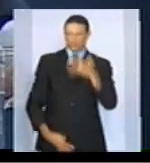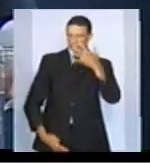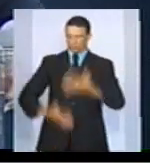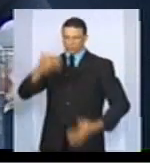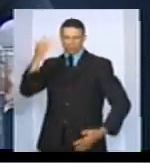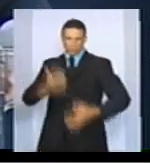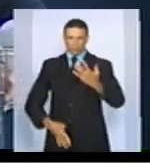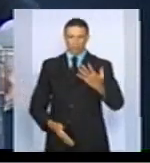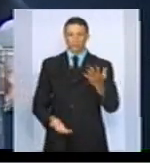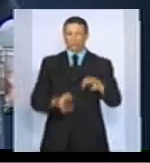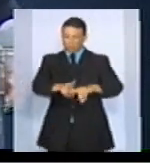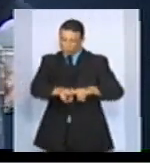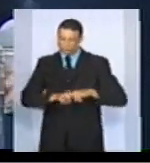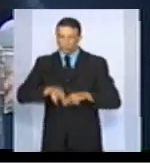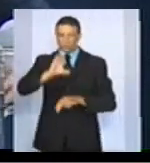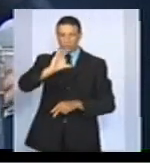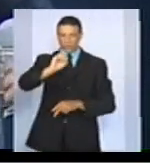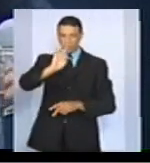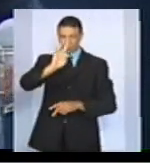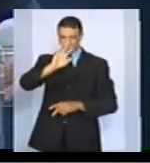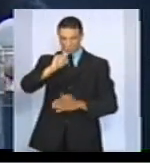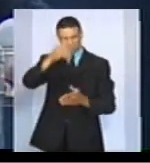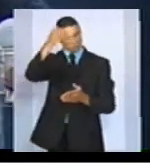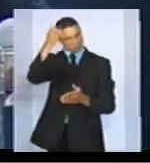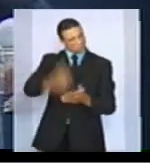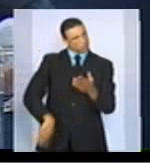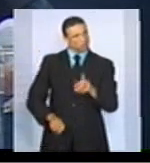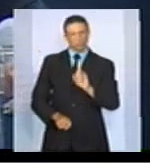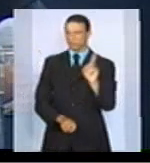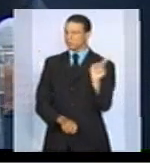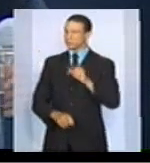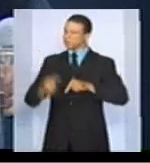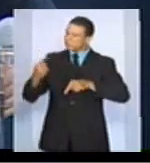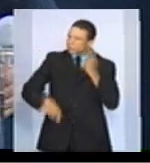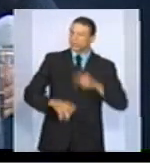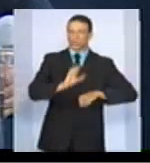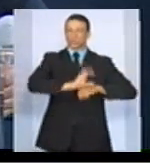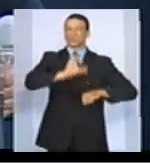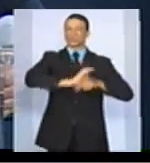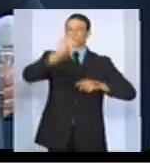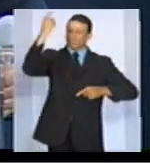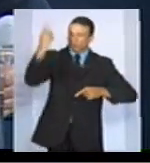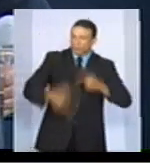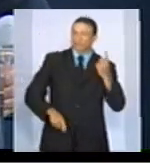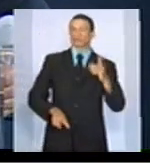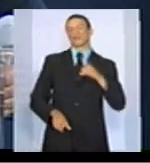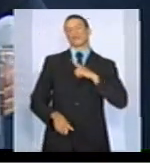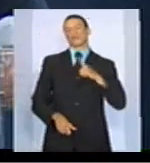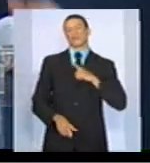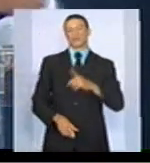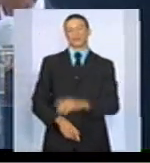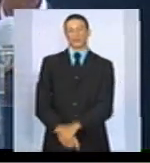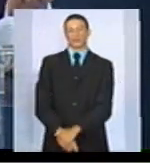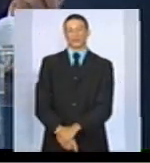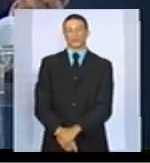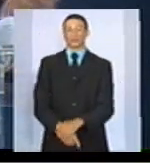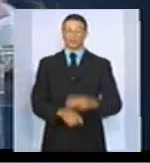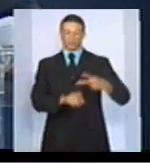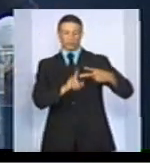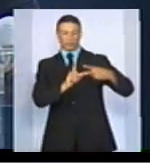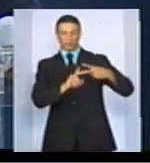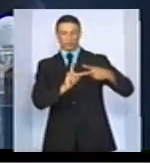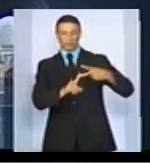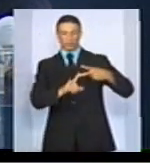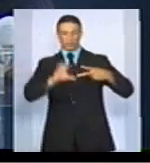essa cota portanto ela é invasiva e ela viola o direito de propriedade intelectual protegido e a segunda